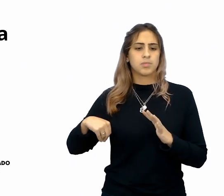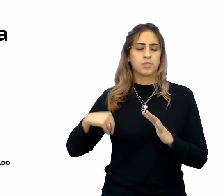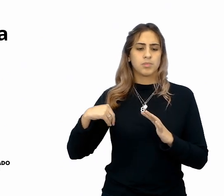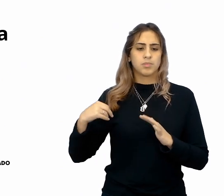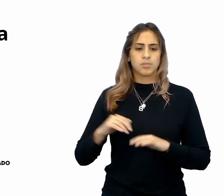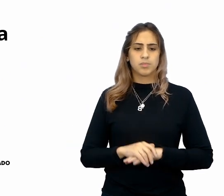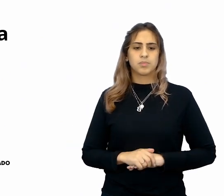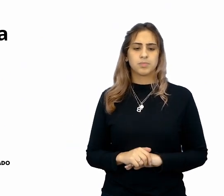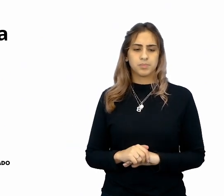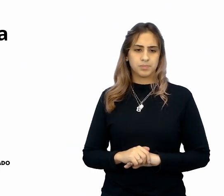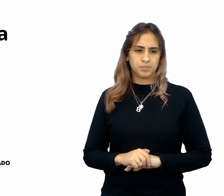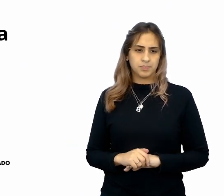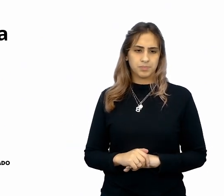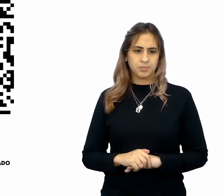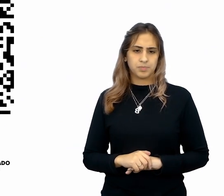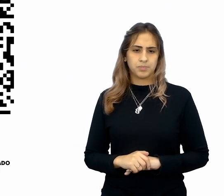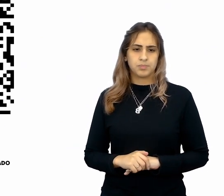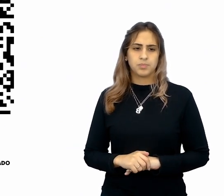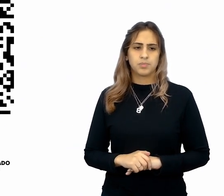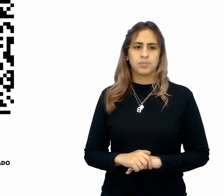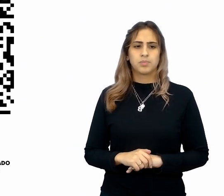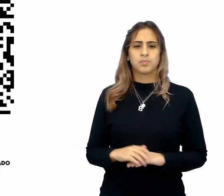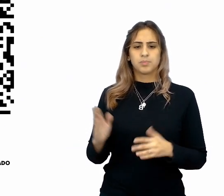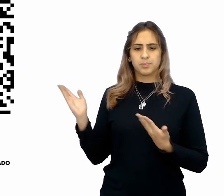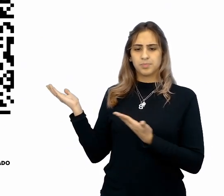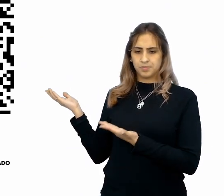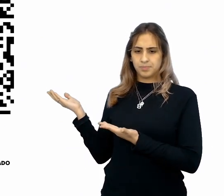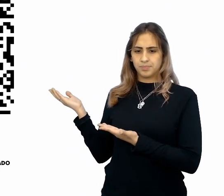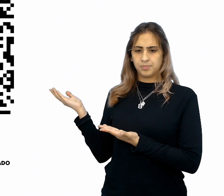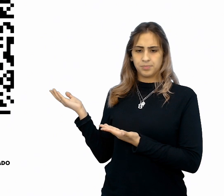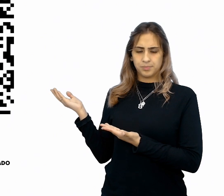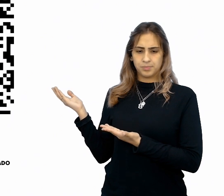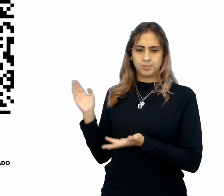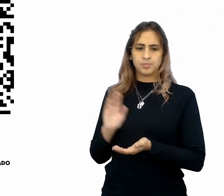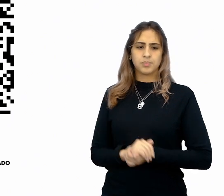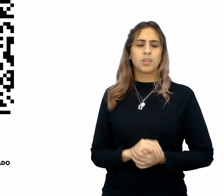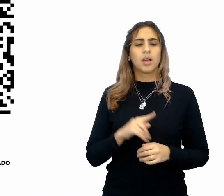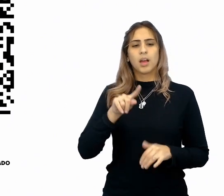compreensão leitora. Pode passar, por favor? Bom,